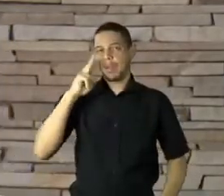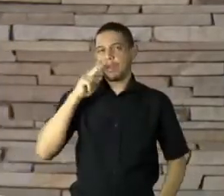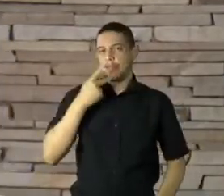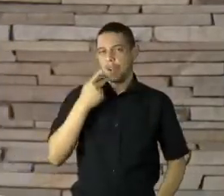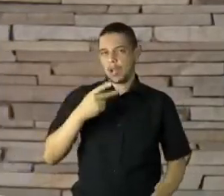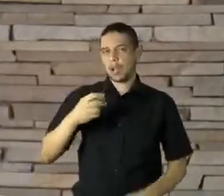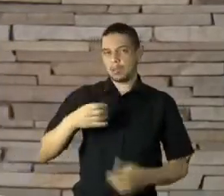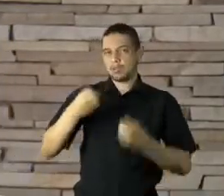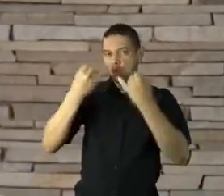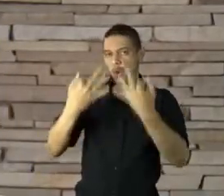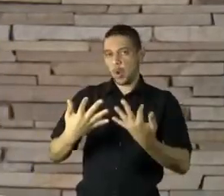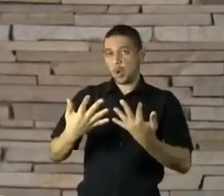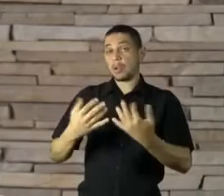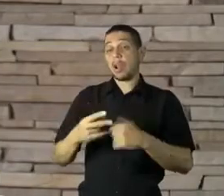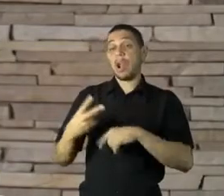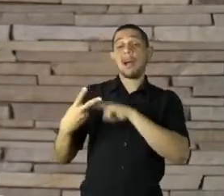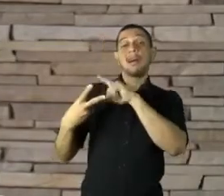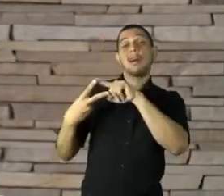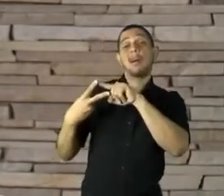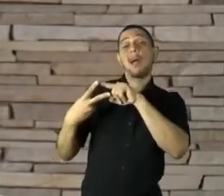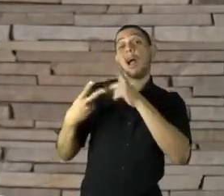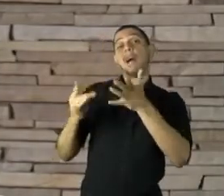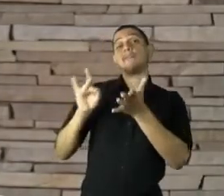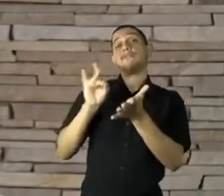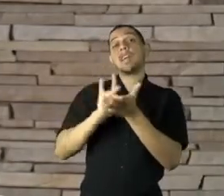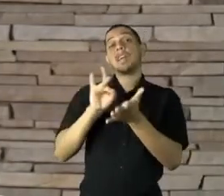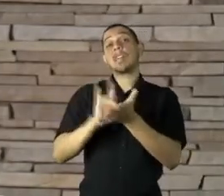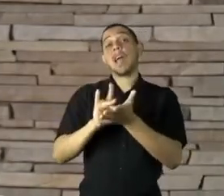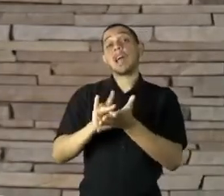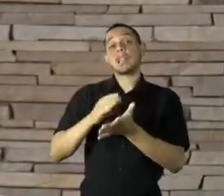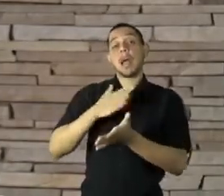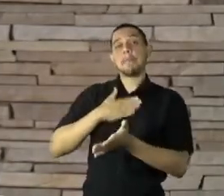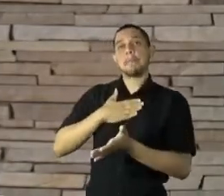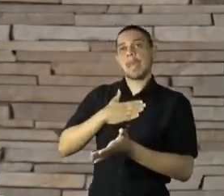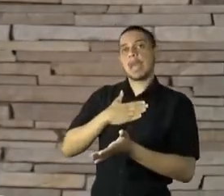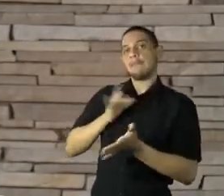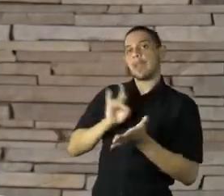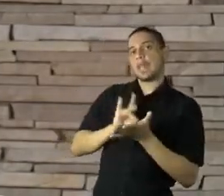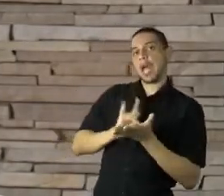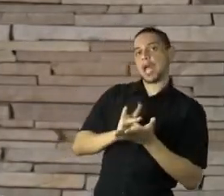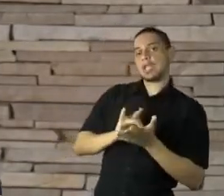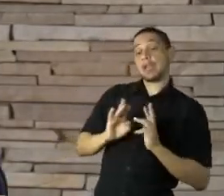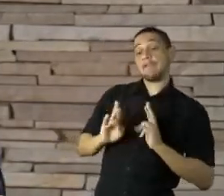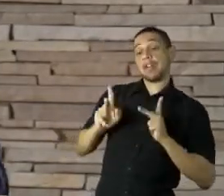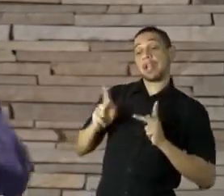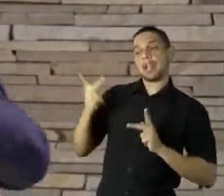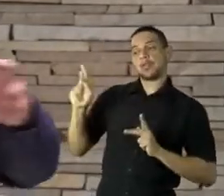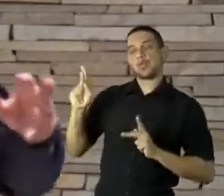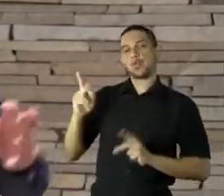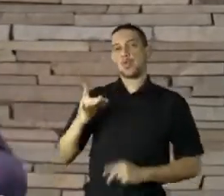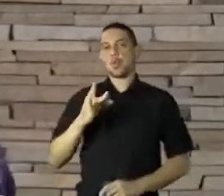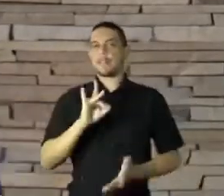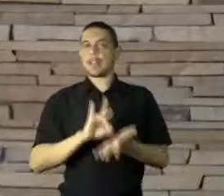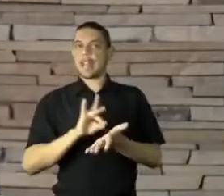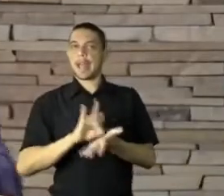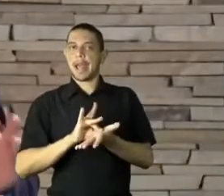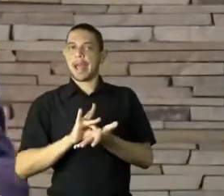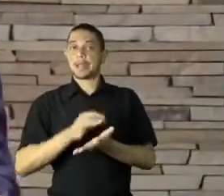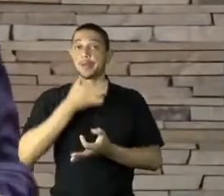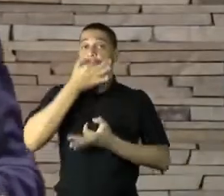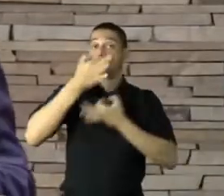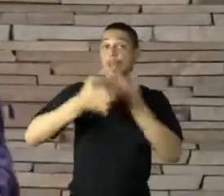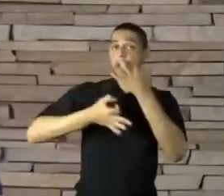introdução uma verdade que a definida pelo indivíduo que é subjetiva e que é